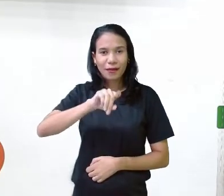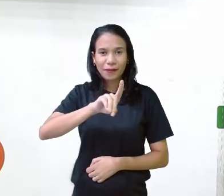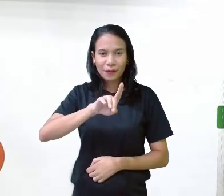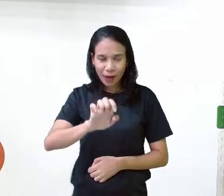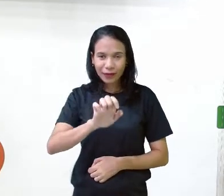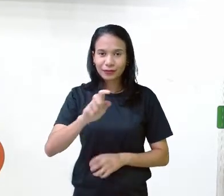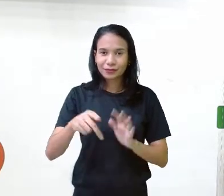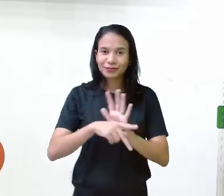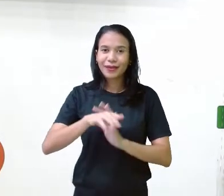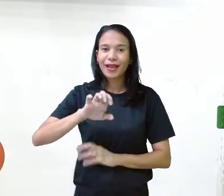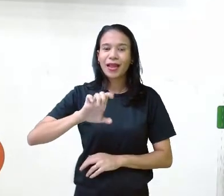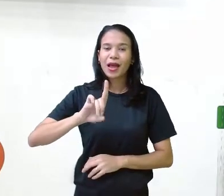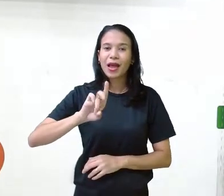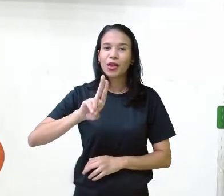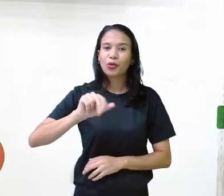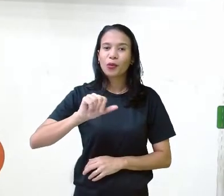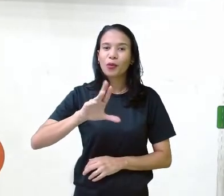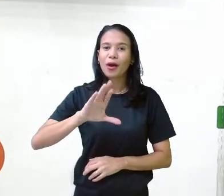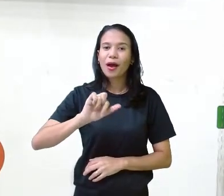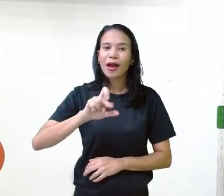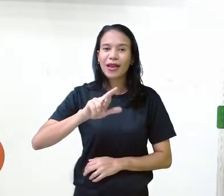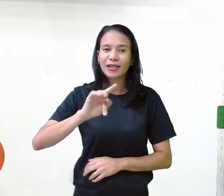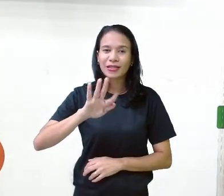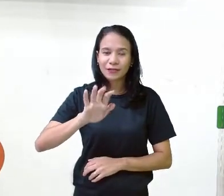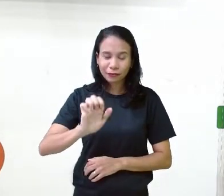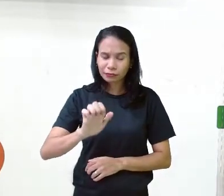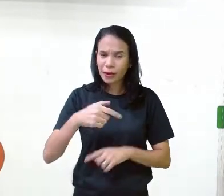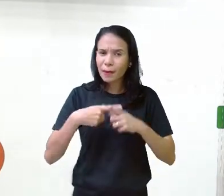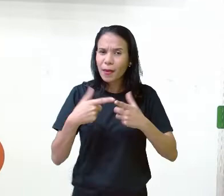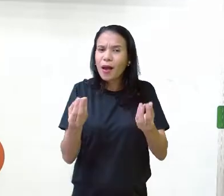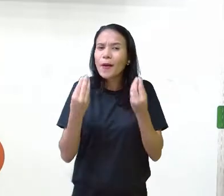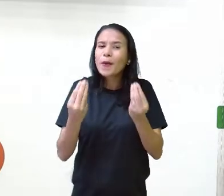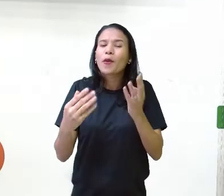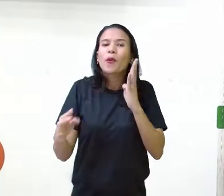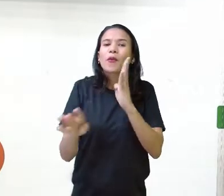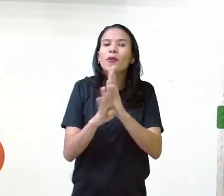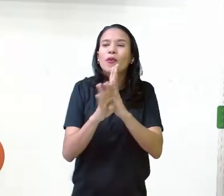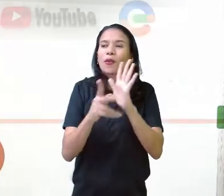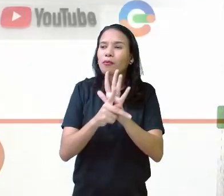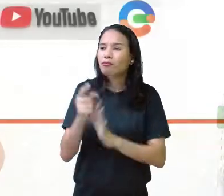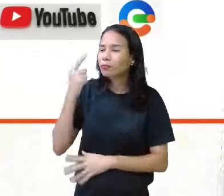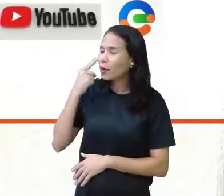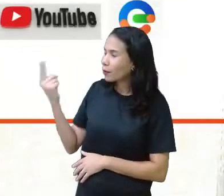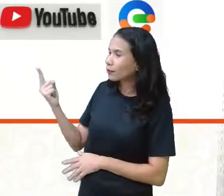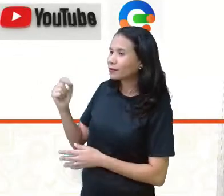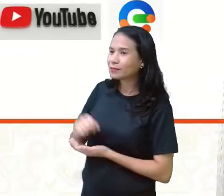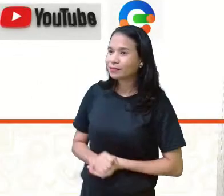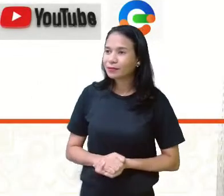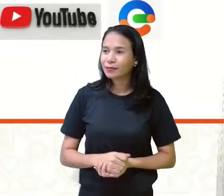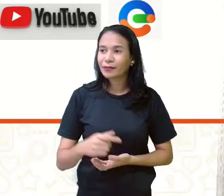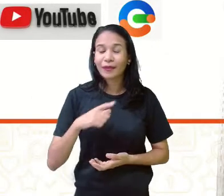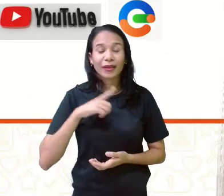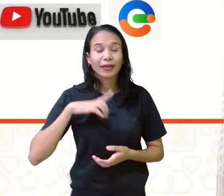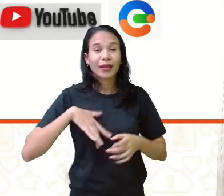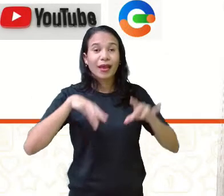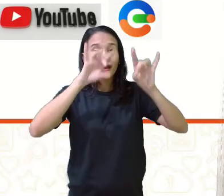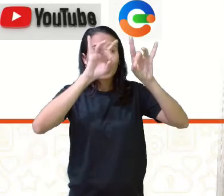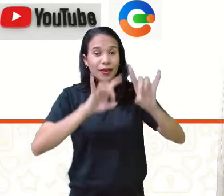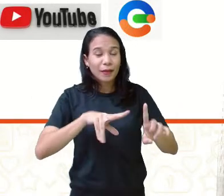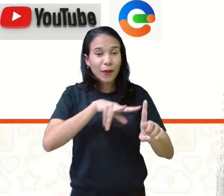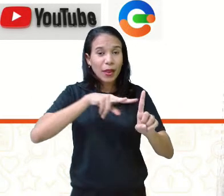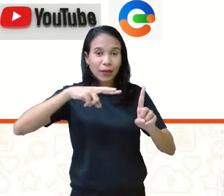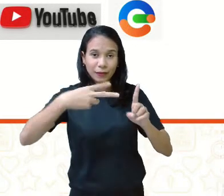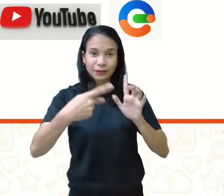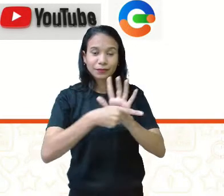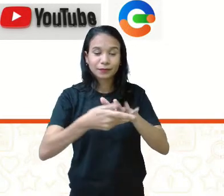Recife. Mas onde é que você pode encontrar a educação inclusiva, a educação especial na